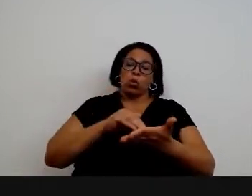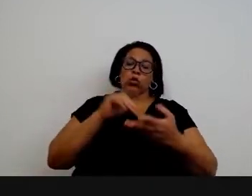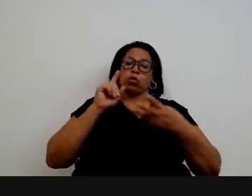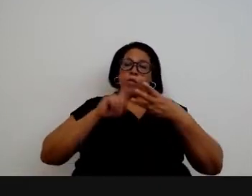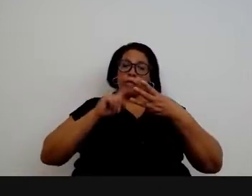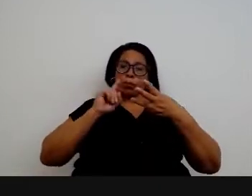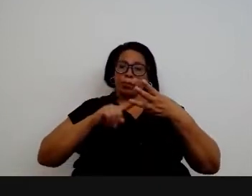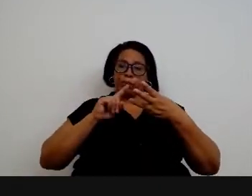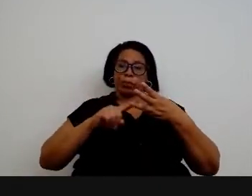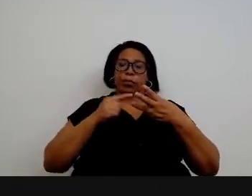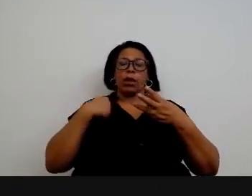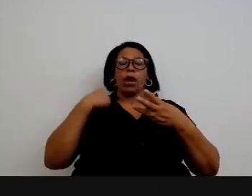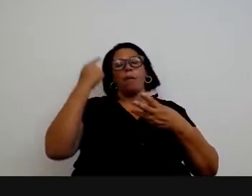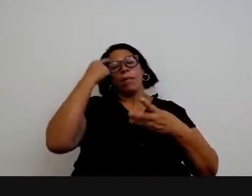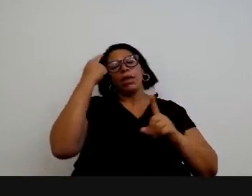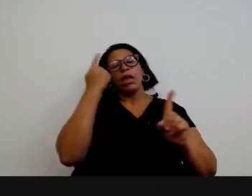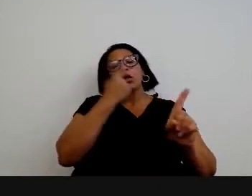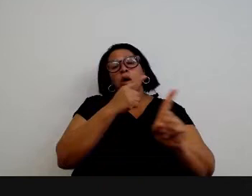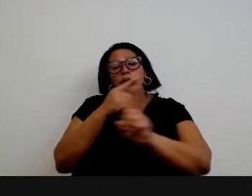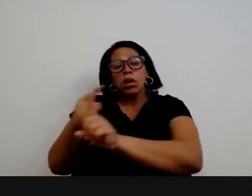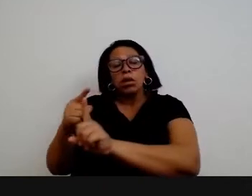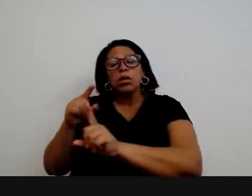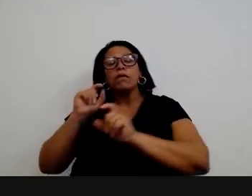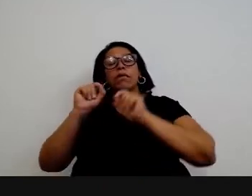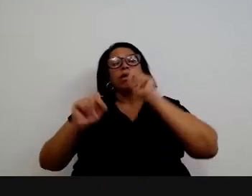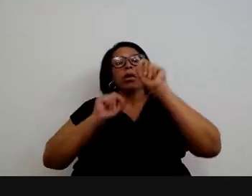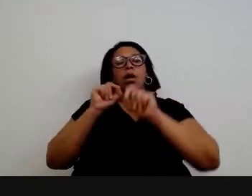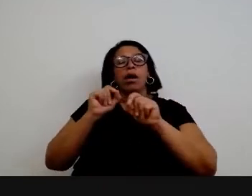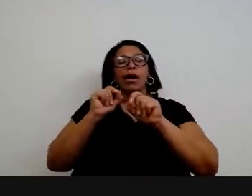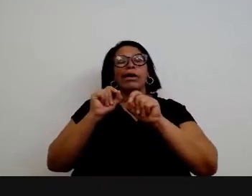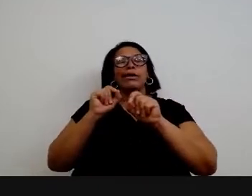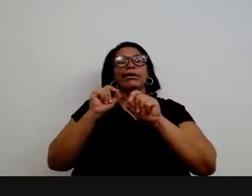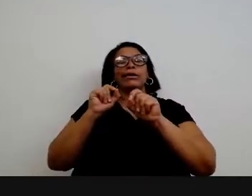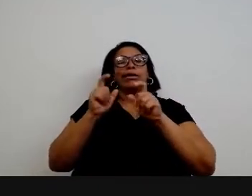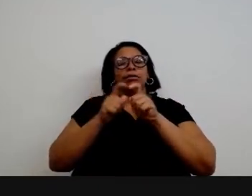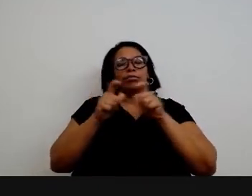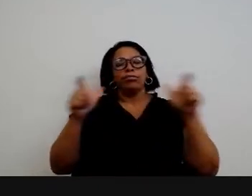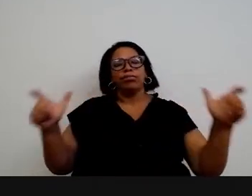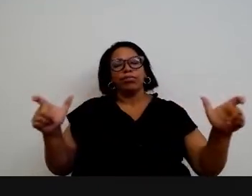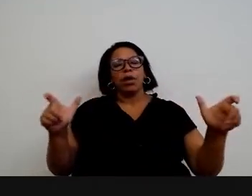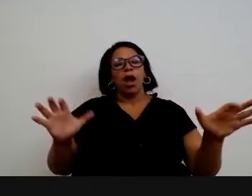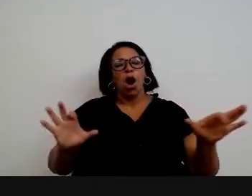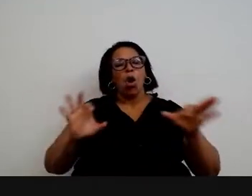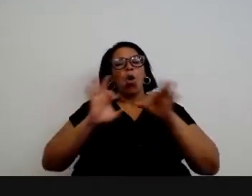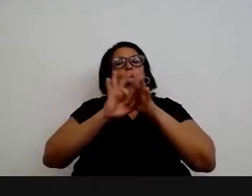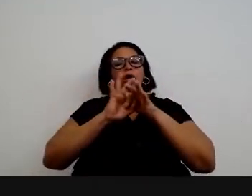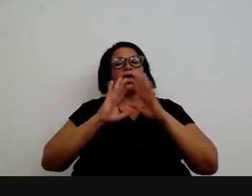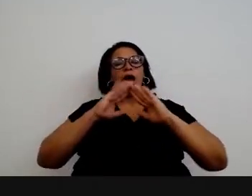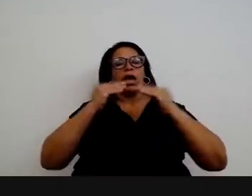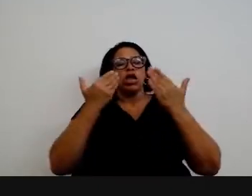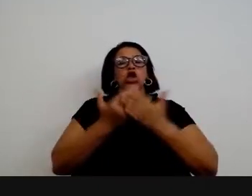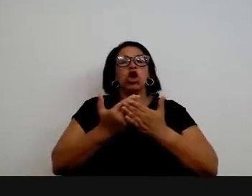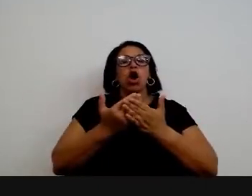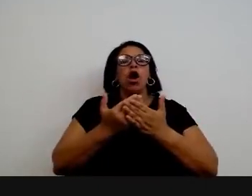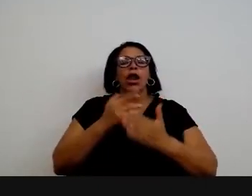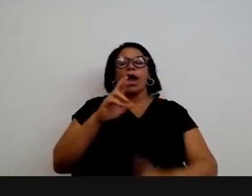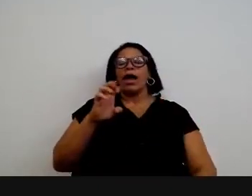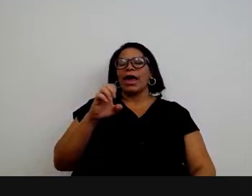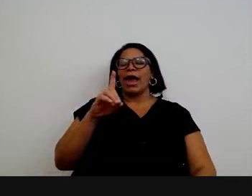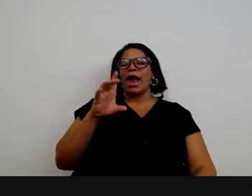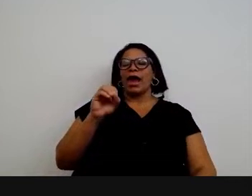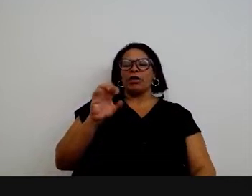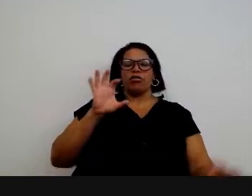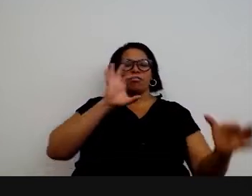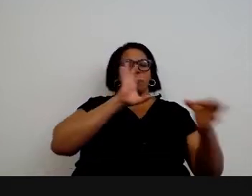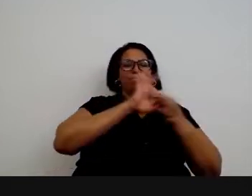ponto, talvez seja um desafio ainda maior, que é o desafio de agregar escolas do parlamento em redes, que é algo